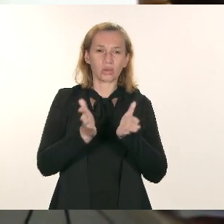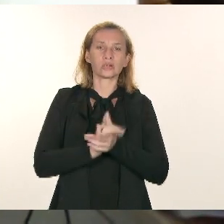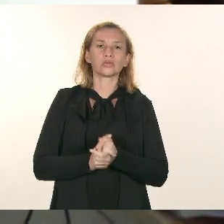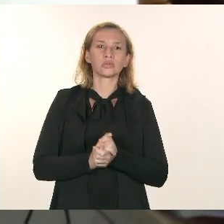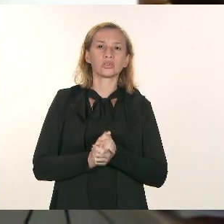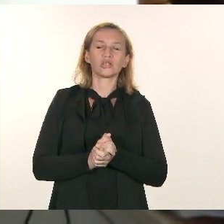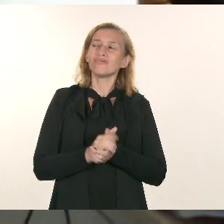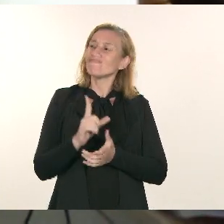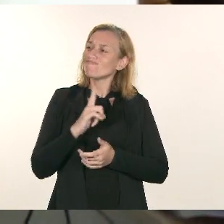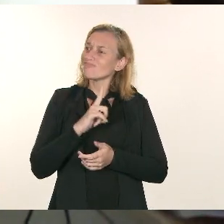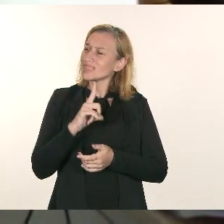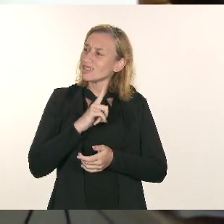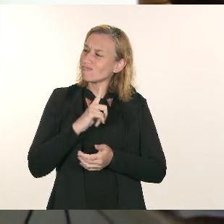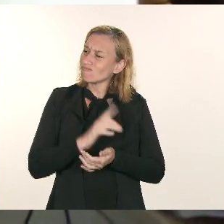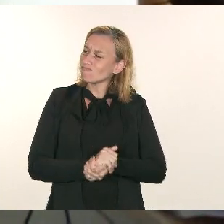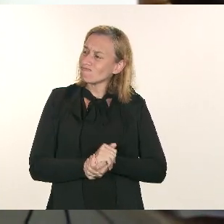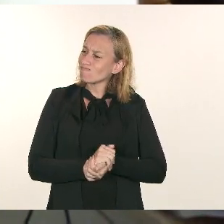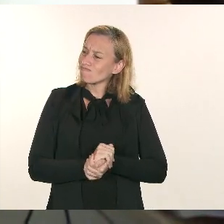houve uma